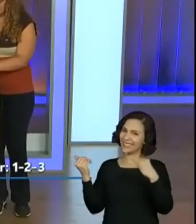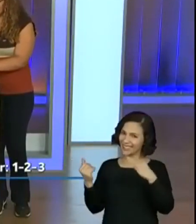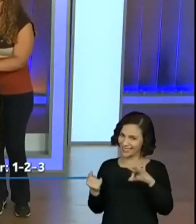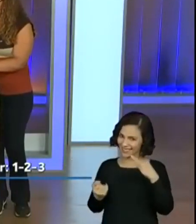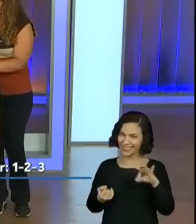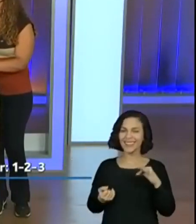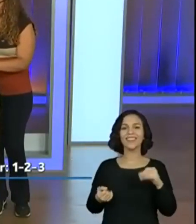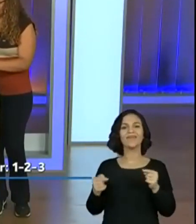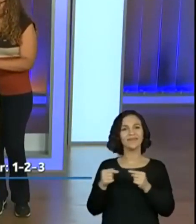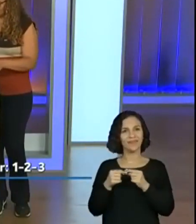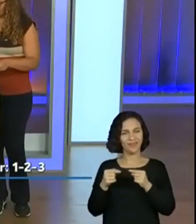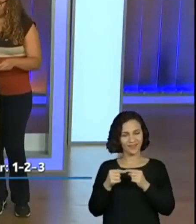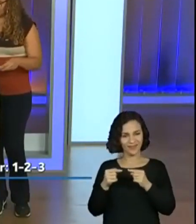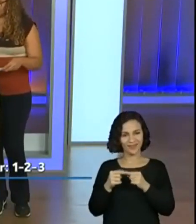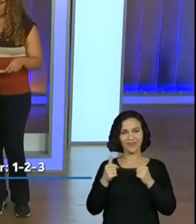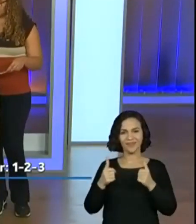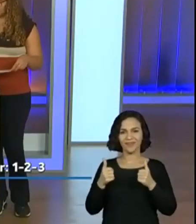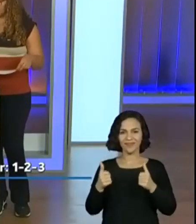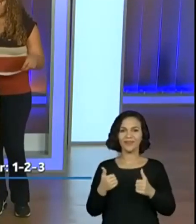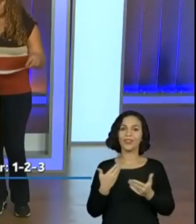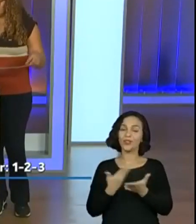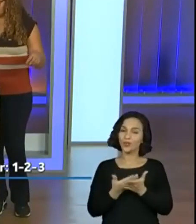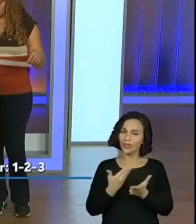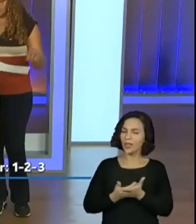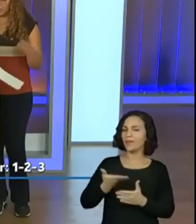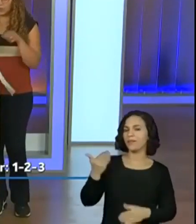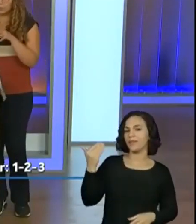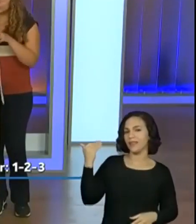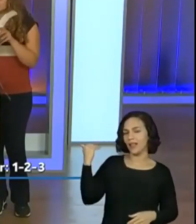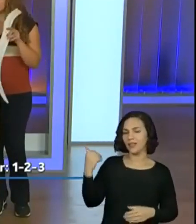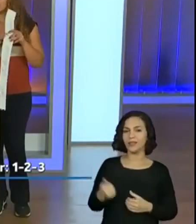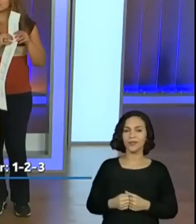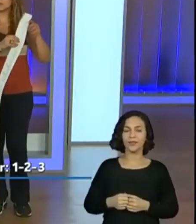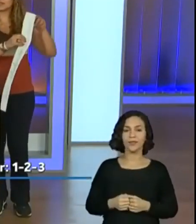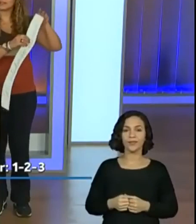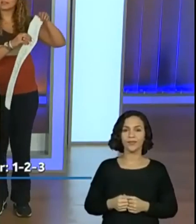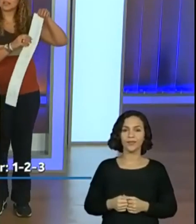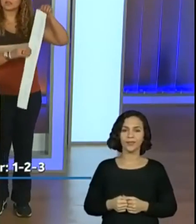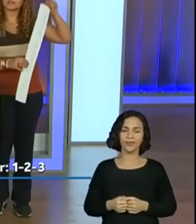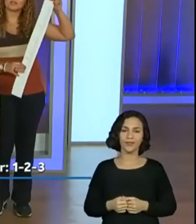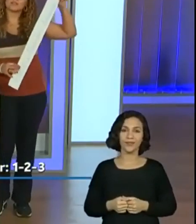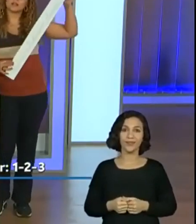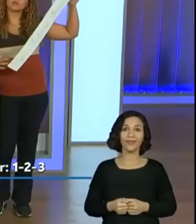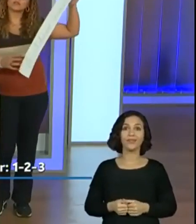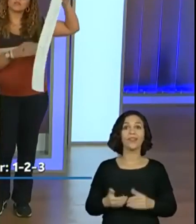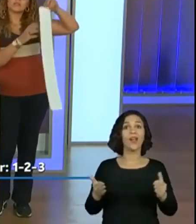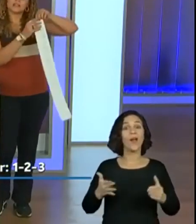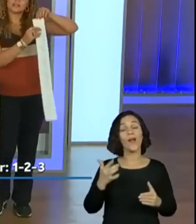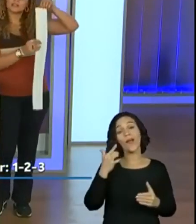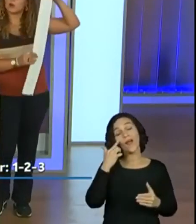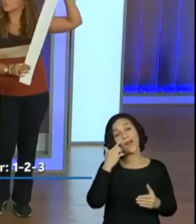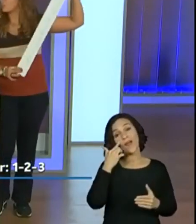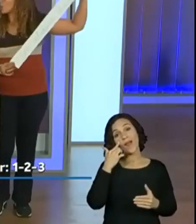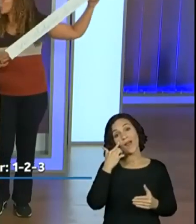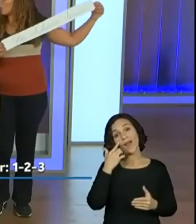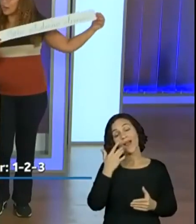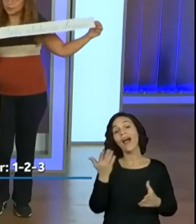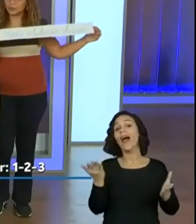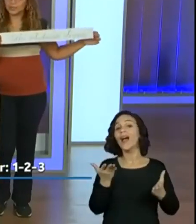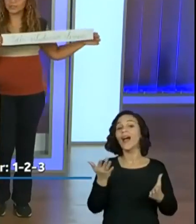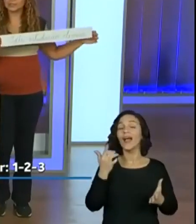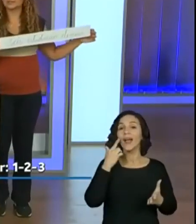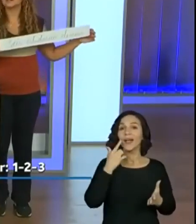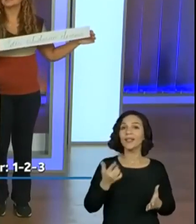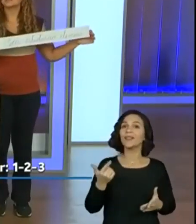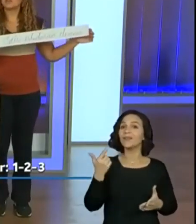gente. Vamos deixar aqui deste ladinho. Então, e agora? Agora, tendo essa visão que vocês já estão mais só fácil. No